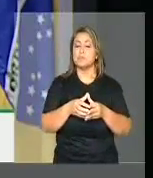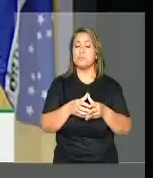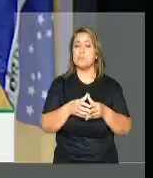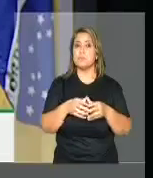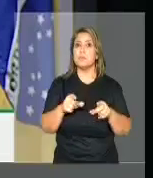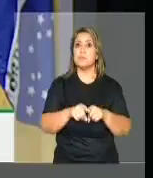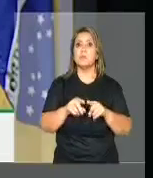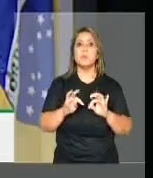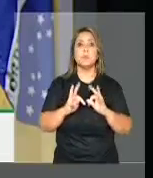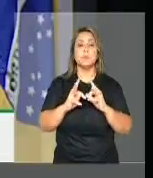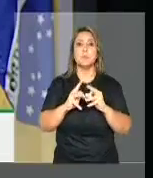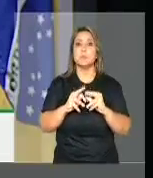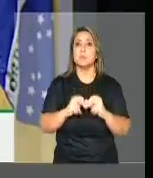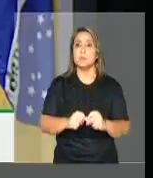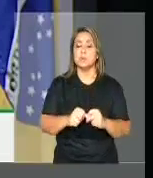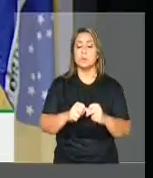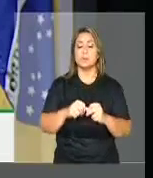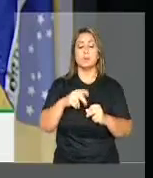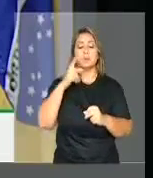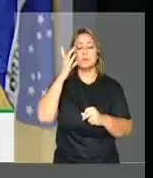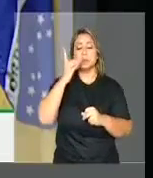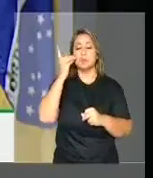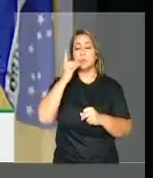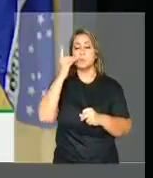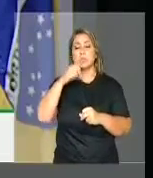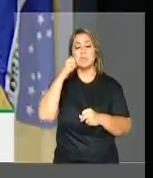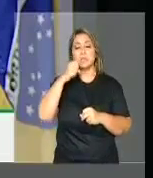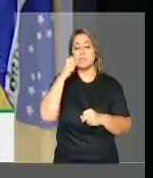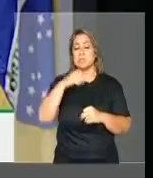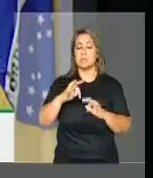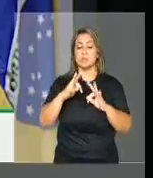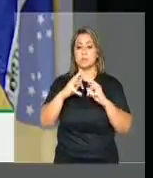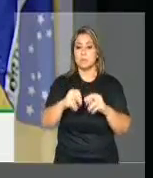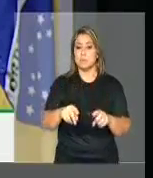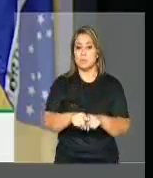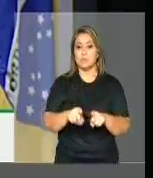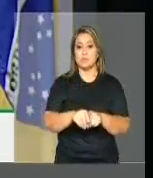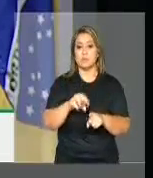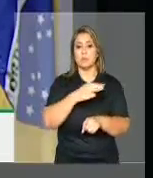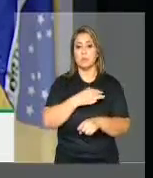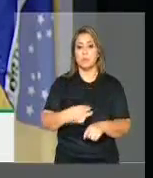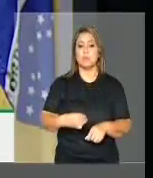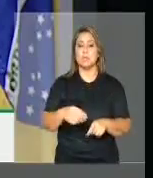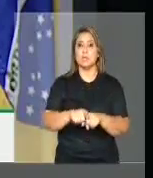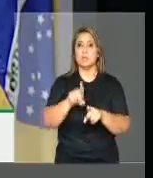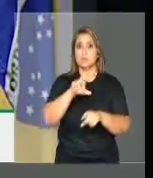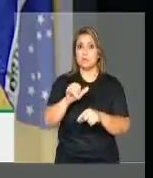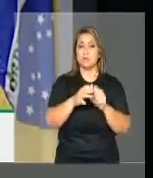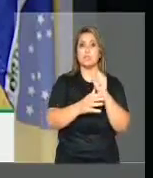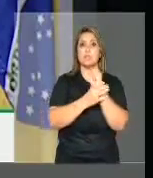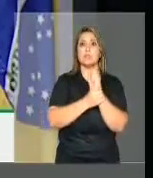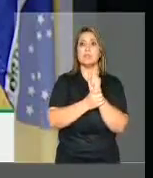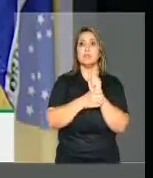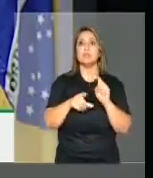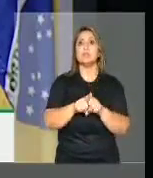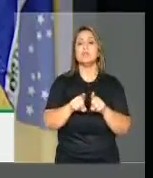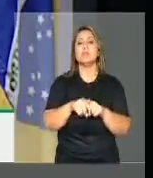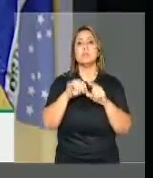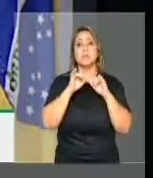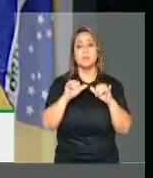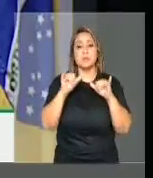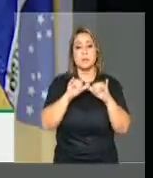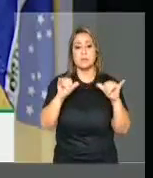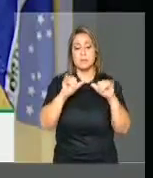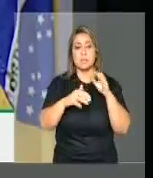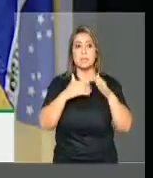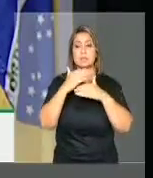com a participação de todos os parlamentares. E o ministro foi muito seguro nas informações que nos deu